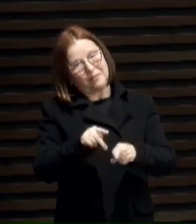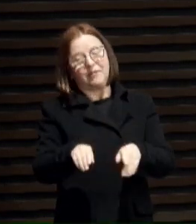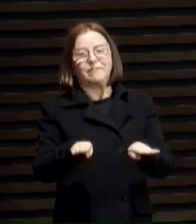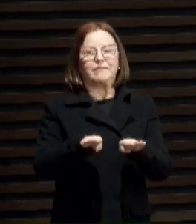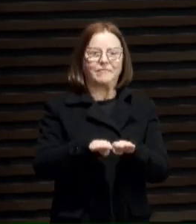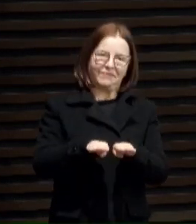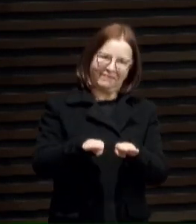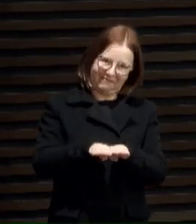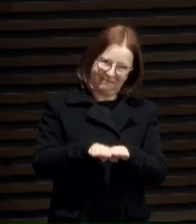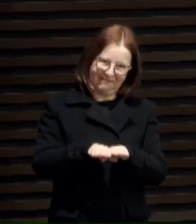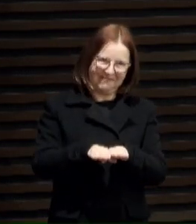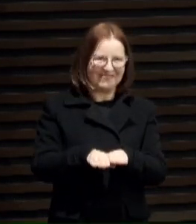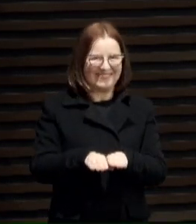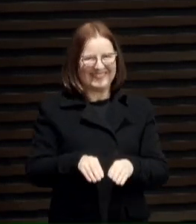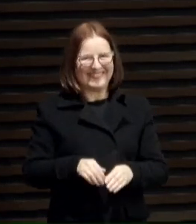também.